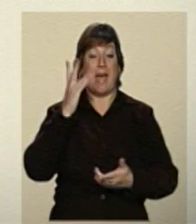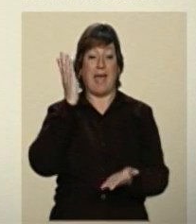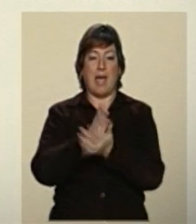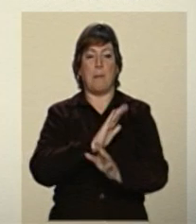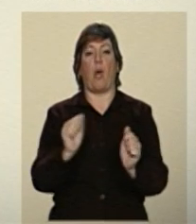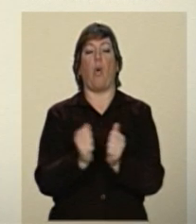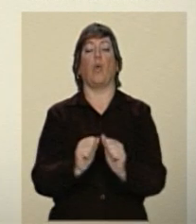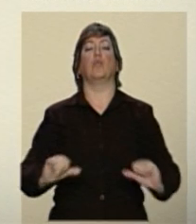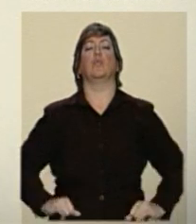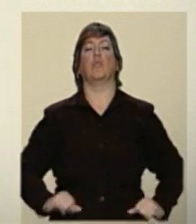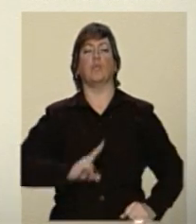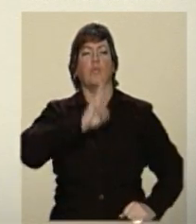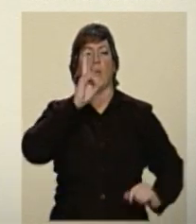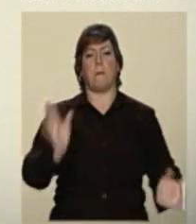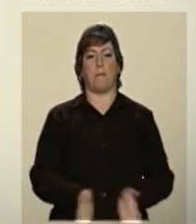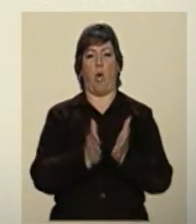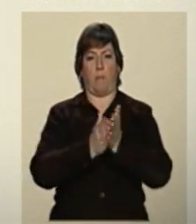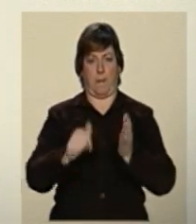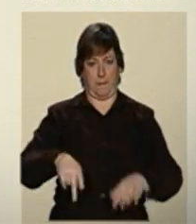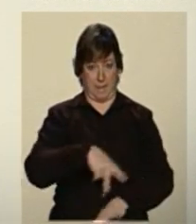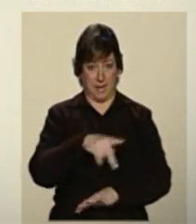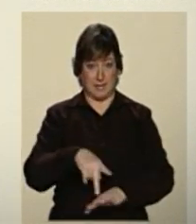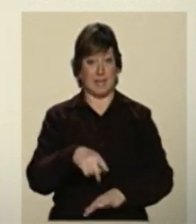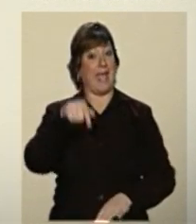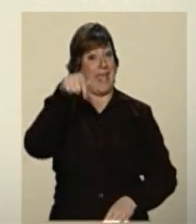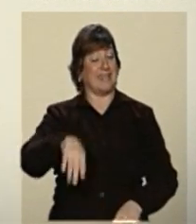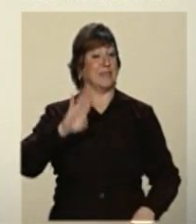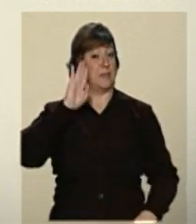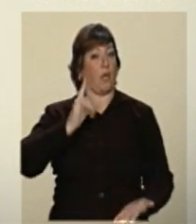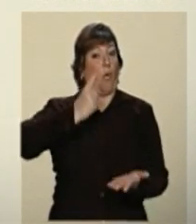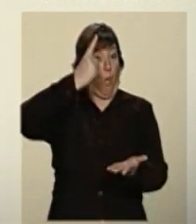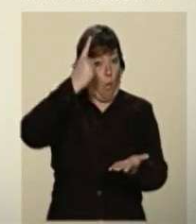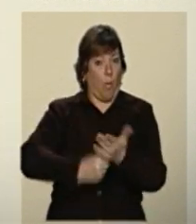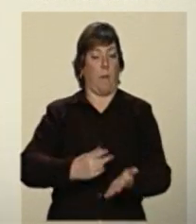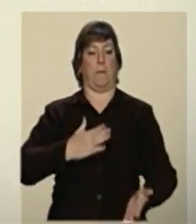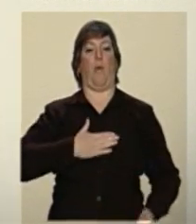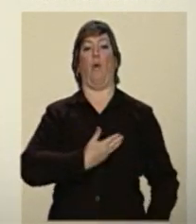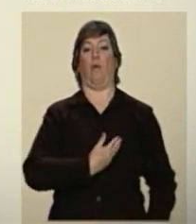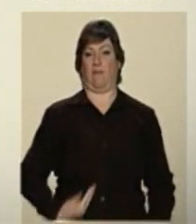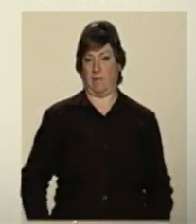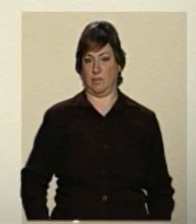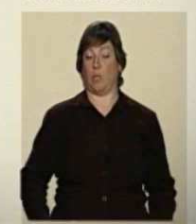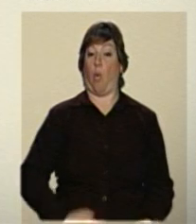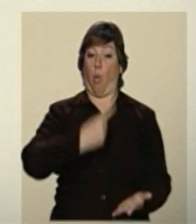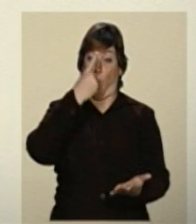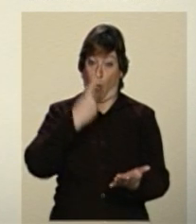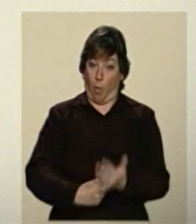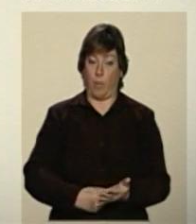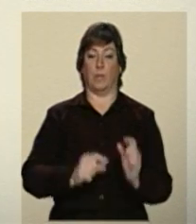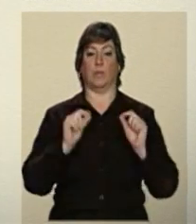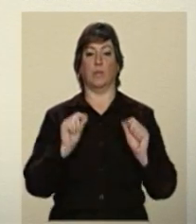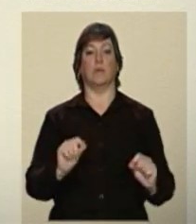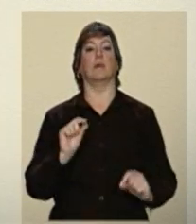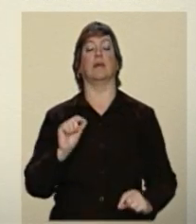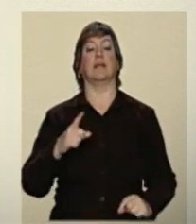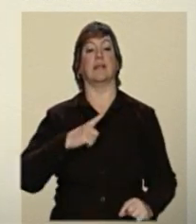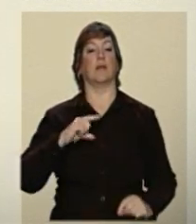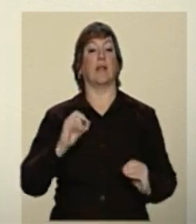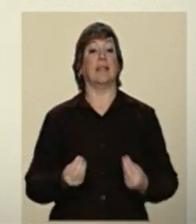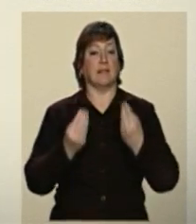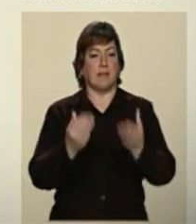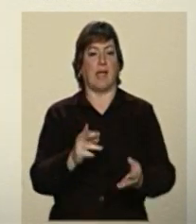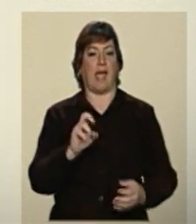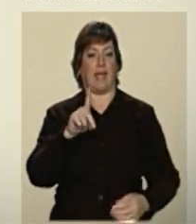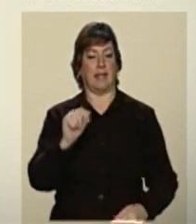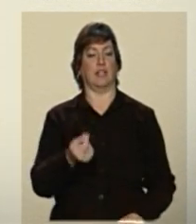extrema pobreza no país esse é o compromisso do meu governo um compromisso que significa garantir renda